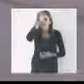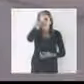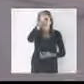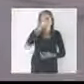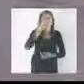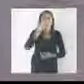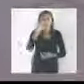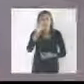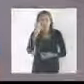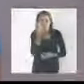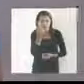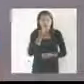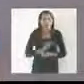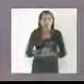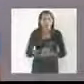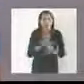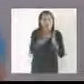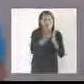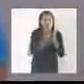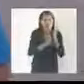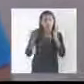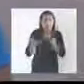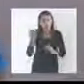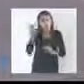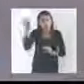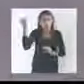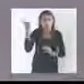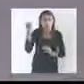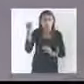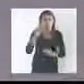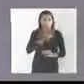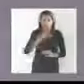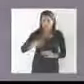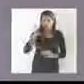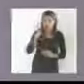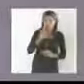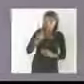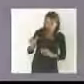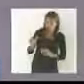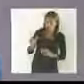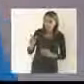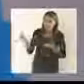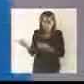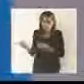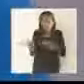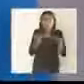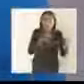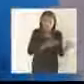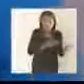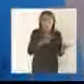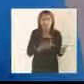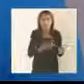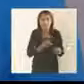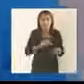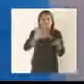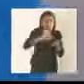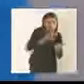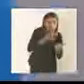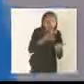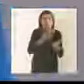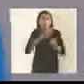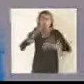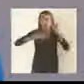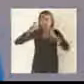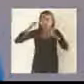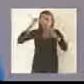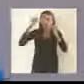chamou a atenção do governador Flávio Dino, que me convidou para a Secretaria do Desenvolvimento Social. Aceitei o desafio e aquele menino